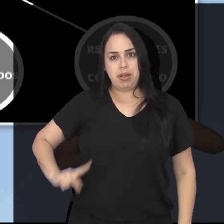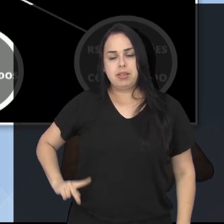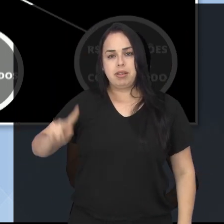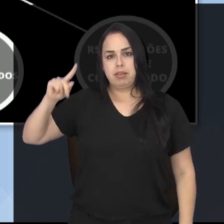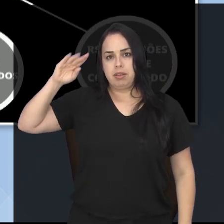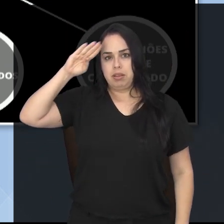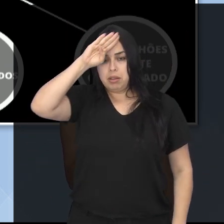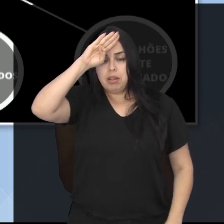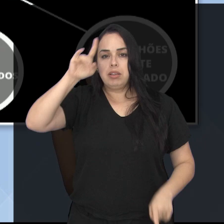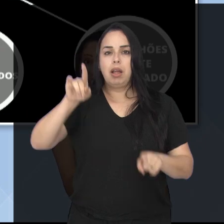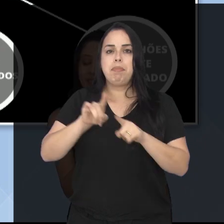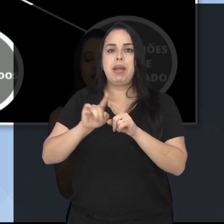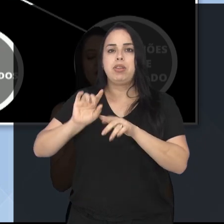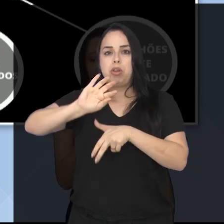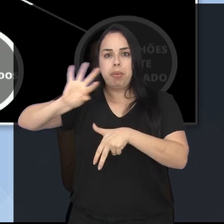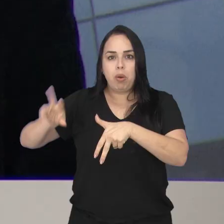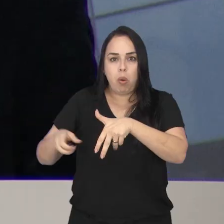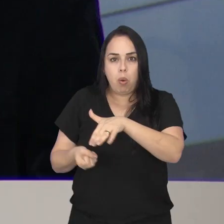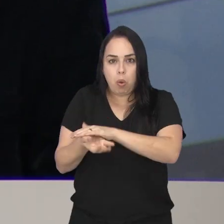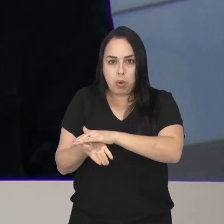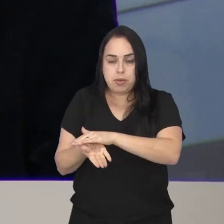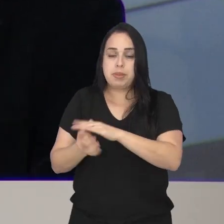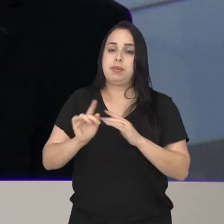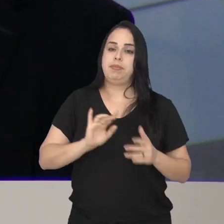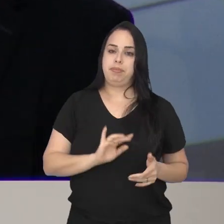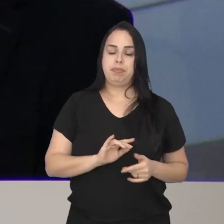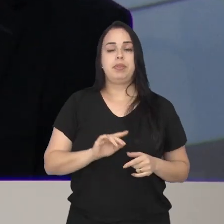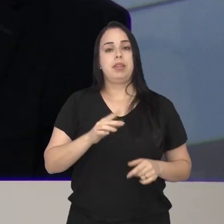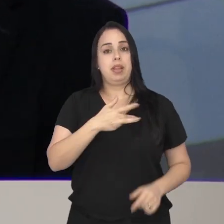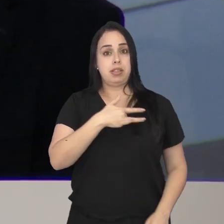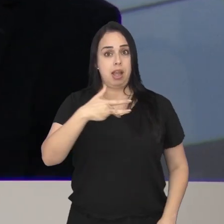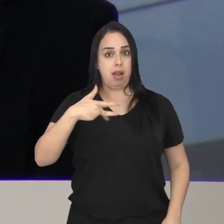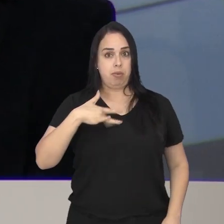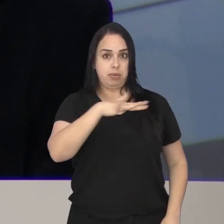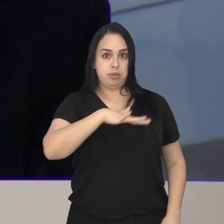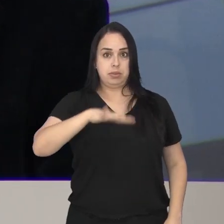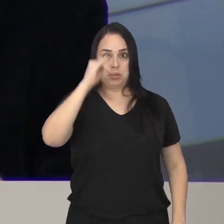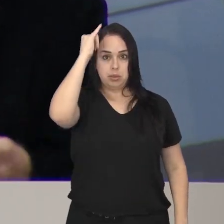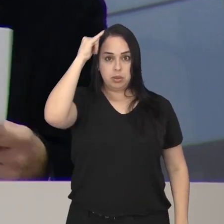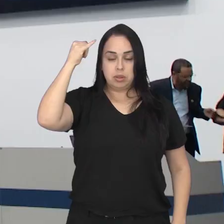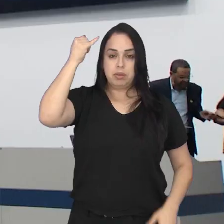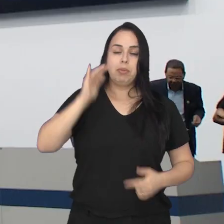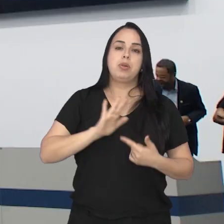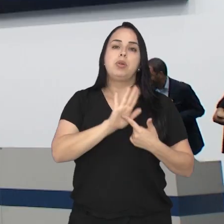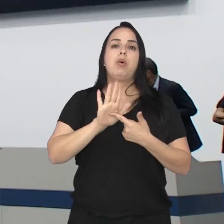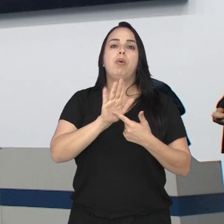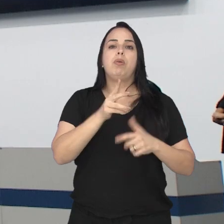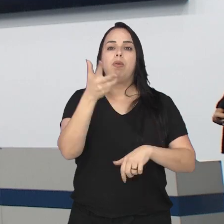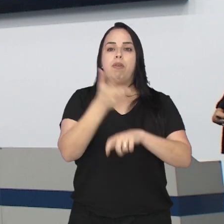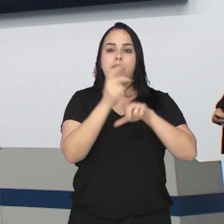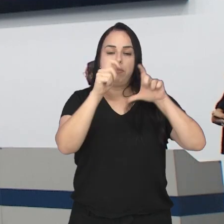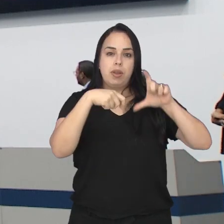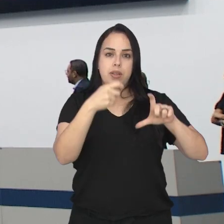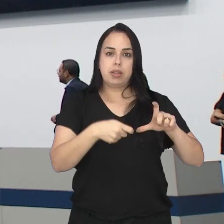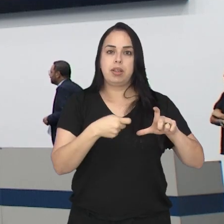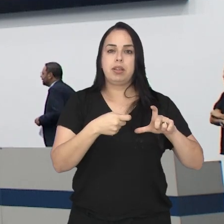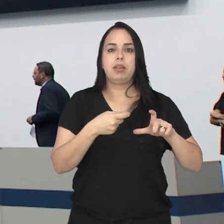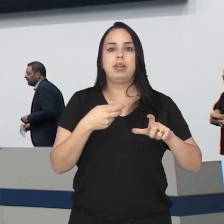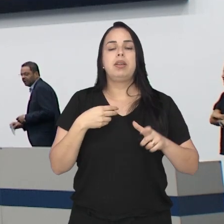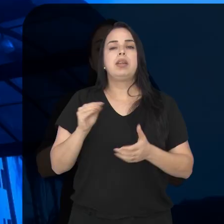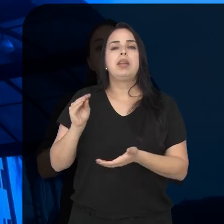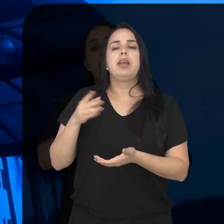questionou o supostos casos de corrupção abordando a saúde e o vereador Dr José Cláudio exibir um vídeo no qual se